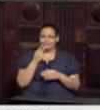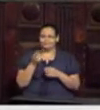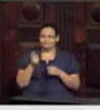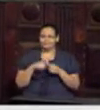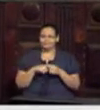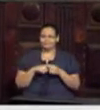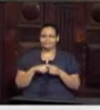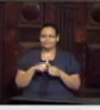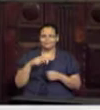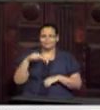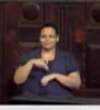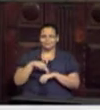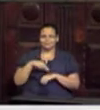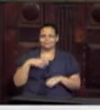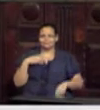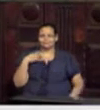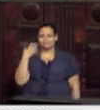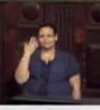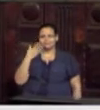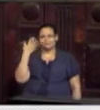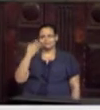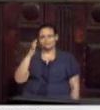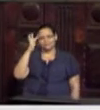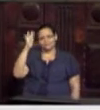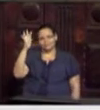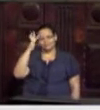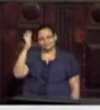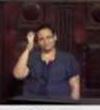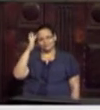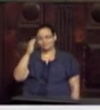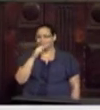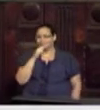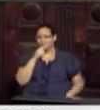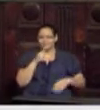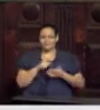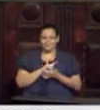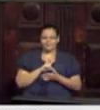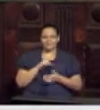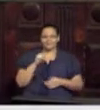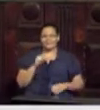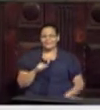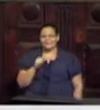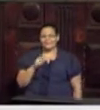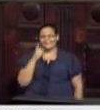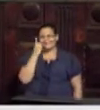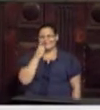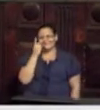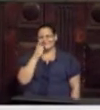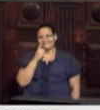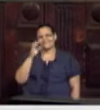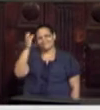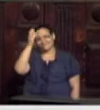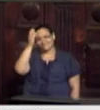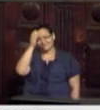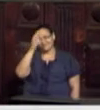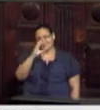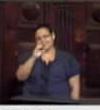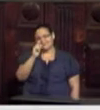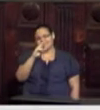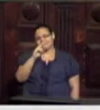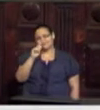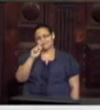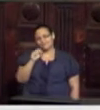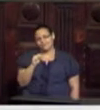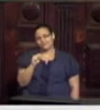voltarei a essa tribuna para continuar essa reflexão, mas não sem antes conceder uma parte ao deputado Tio Carlos. Não, deputada Marta